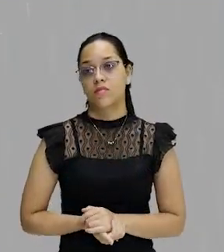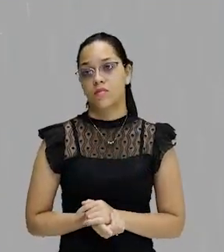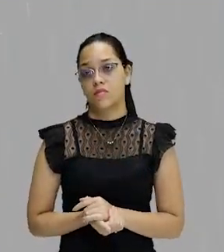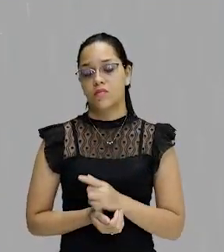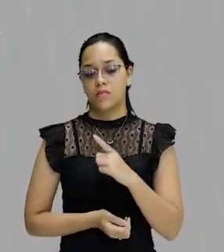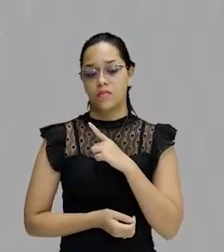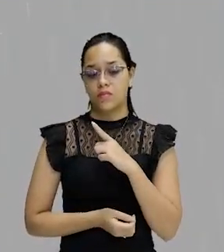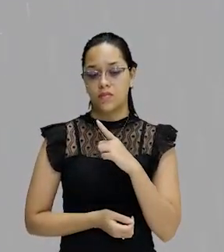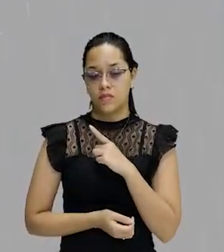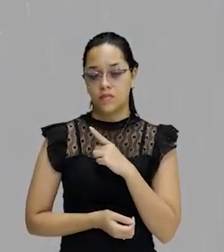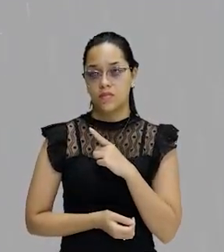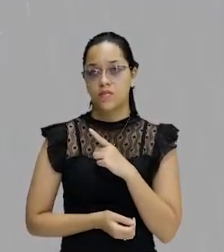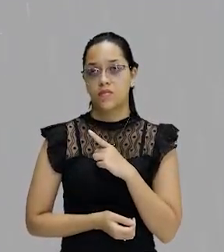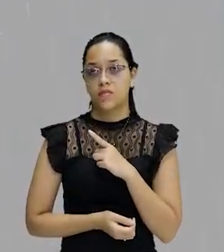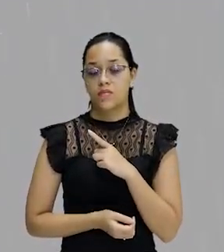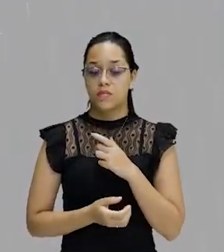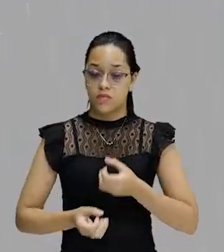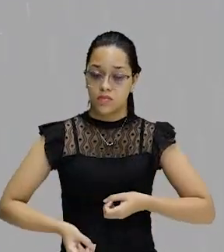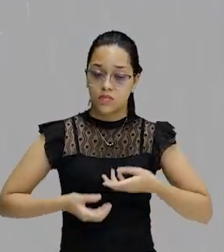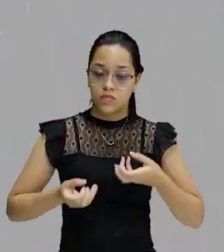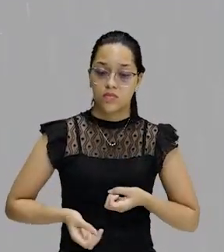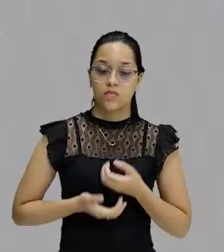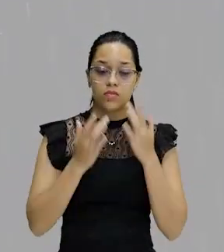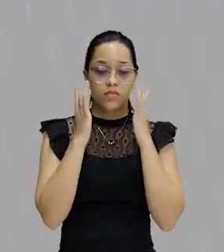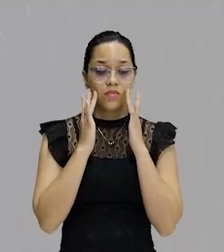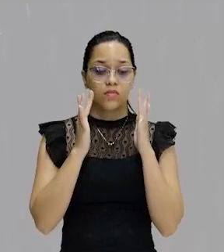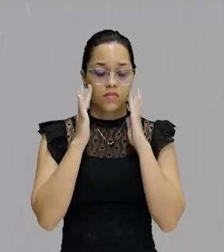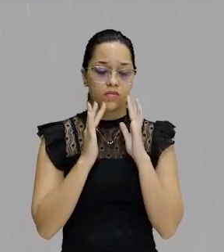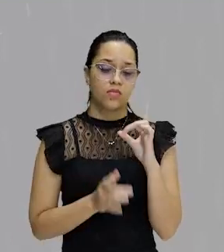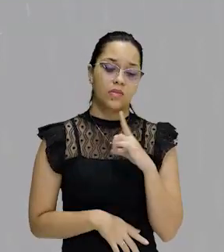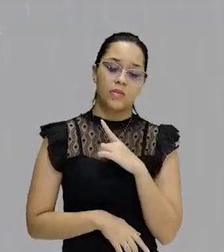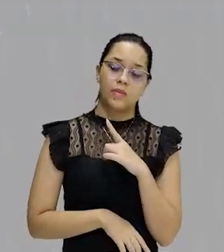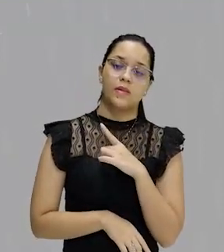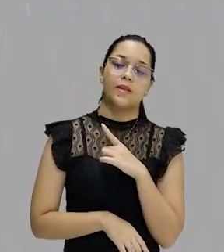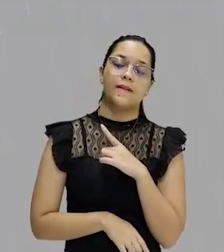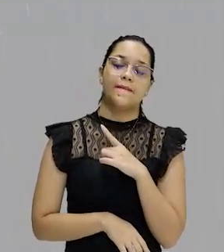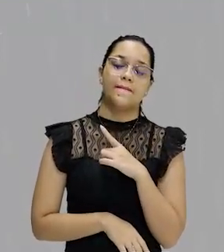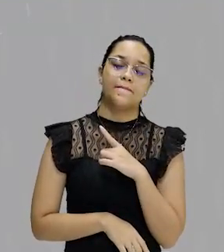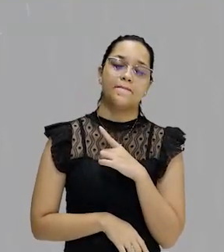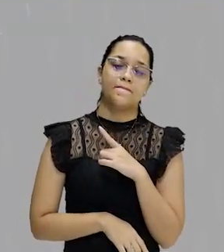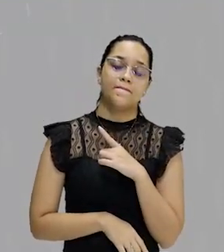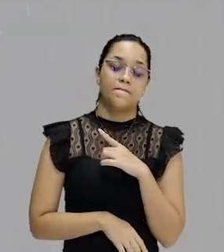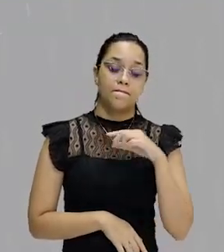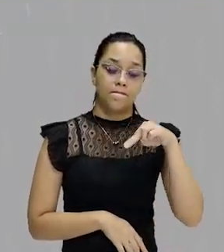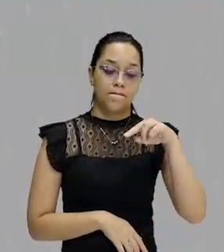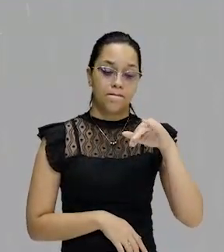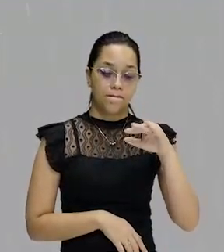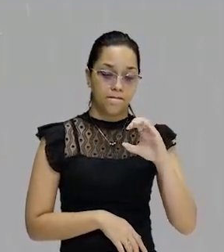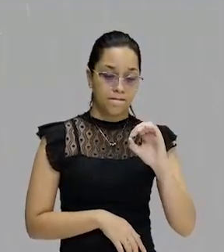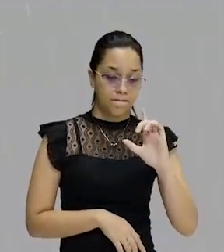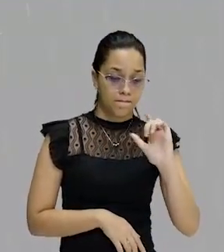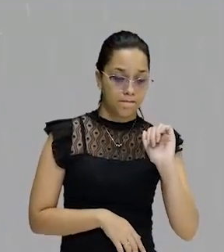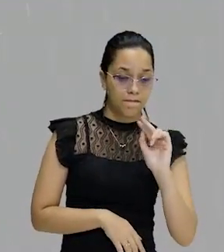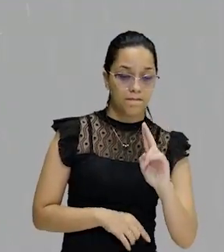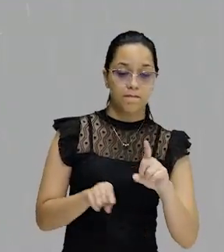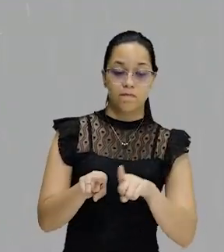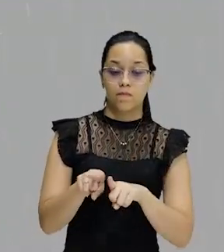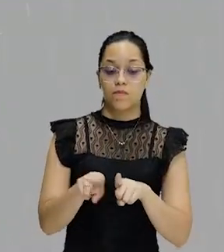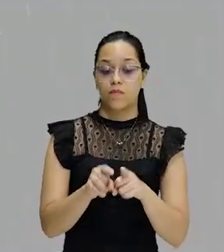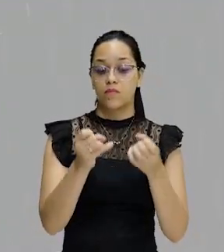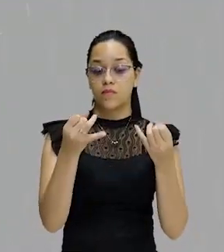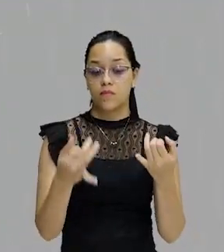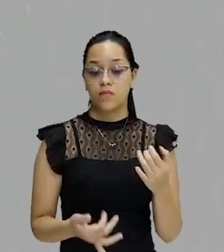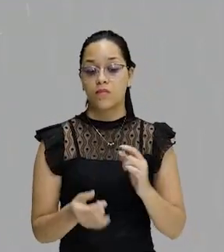um espírito que chega na produção artística. Observe que no final do fragmento, o Nicolau Tchevchenko, ele fala, né,